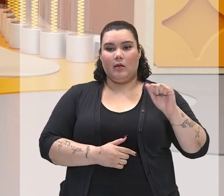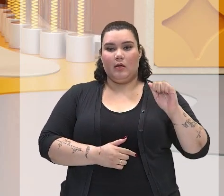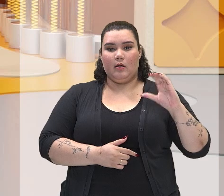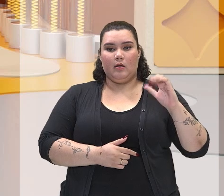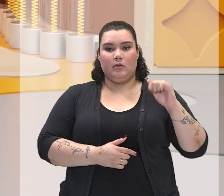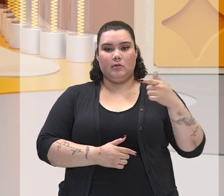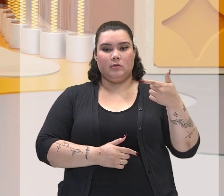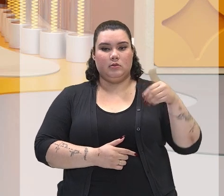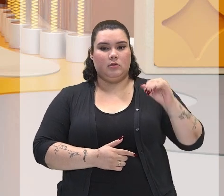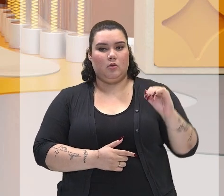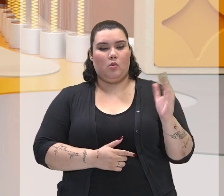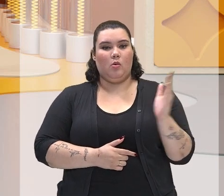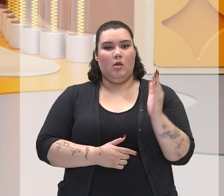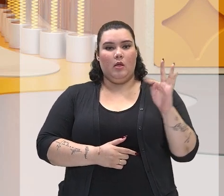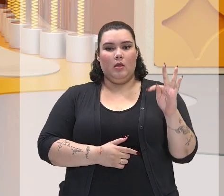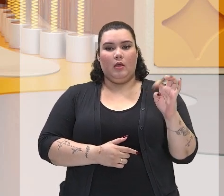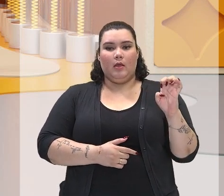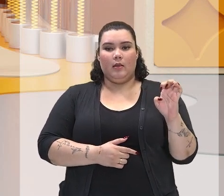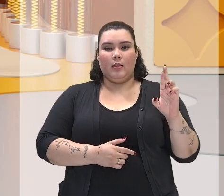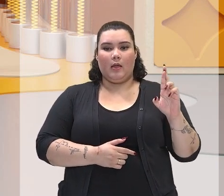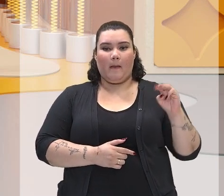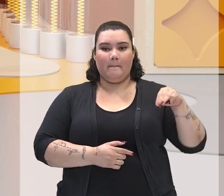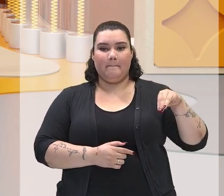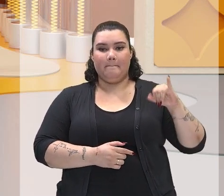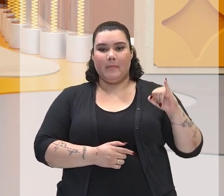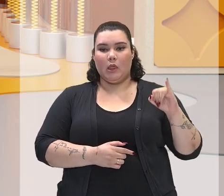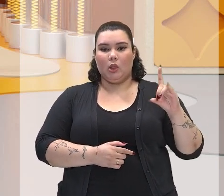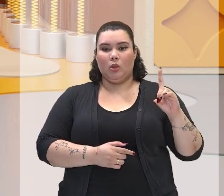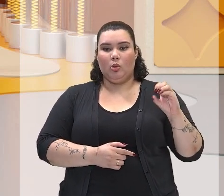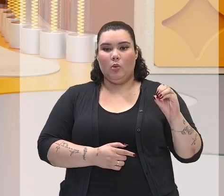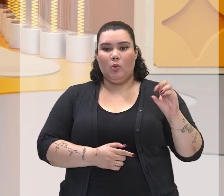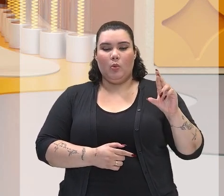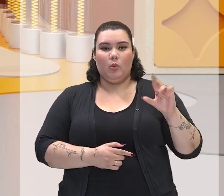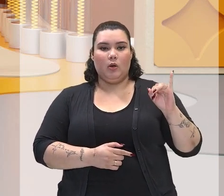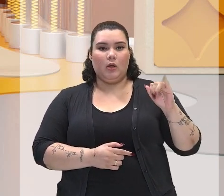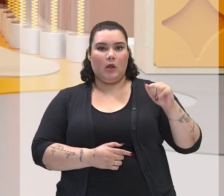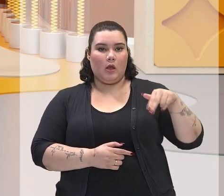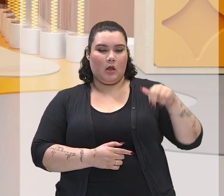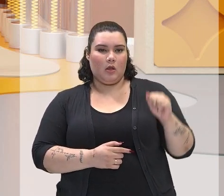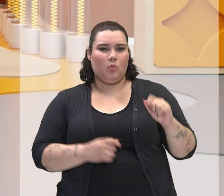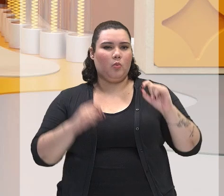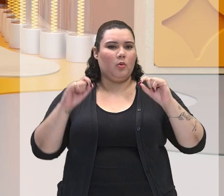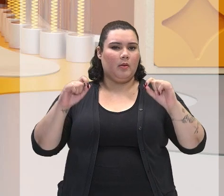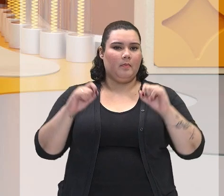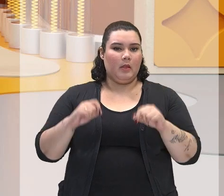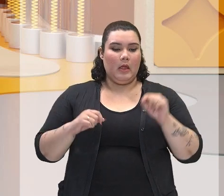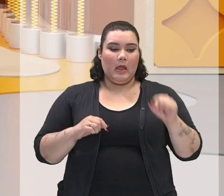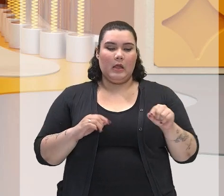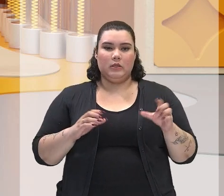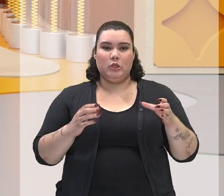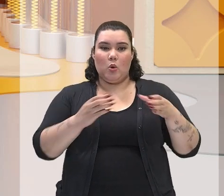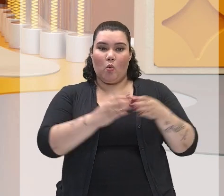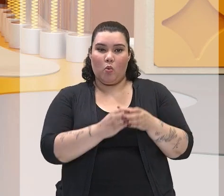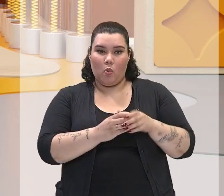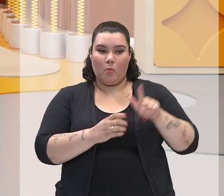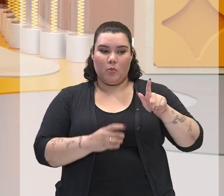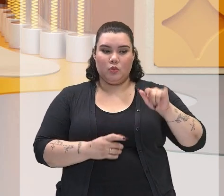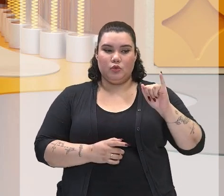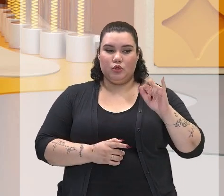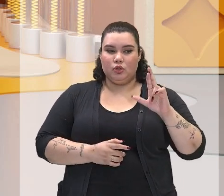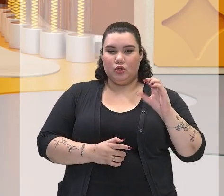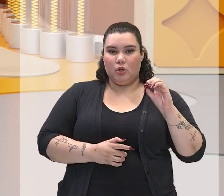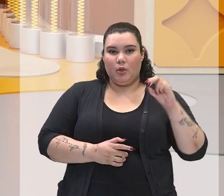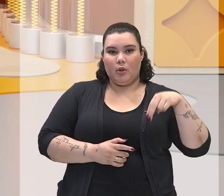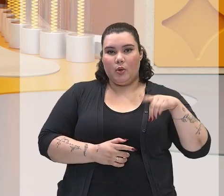ter a reação dos girondinos, da classe burguesa, se pondo contra as ações que foram tomadas lá durante o governo